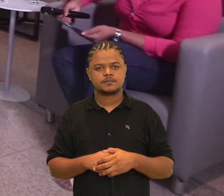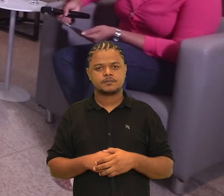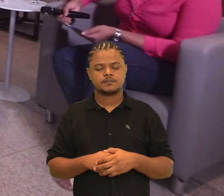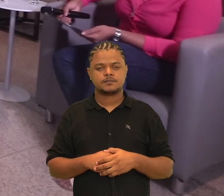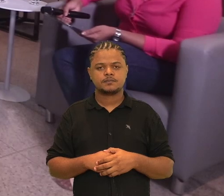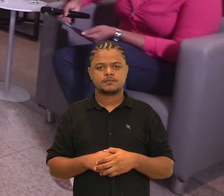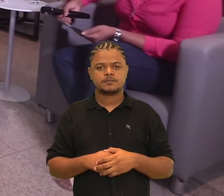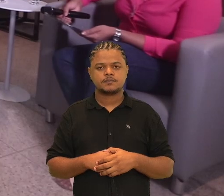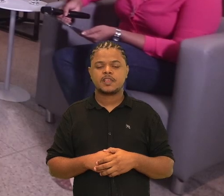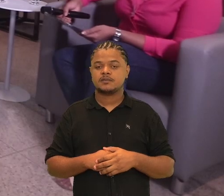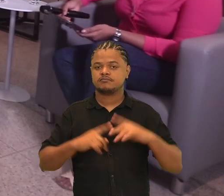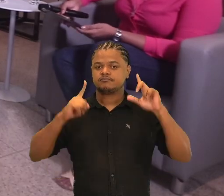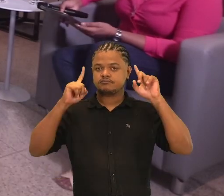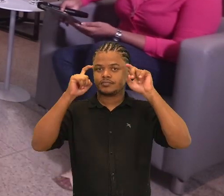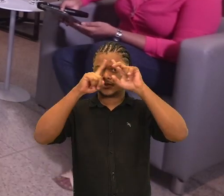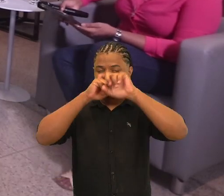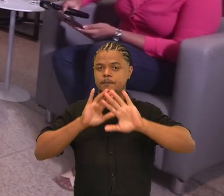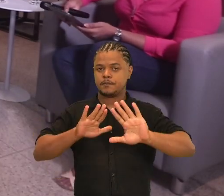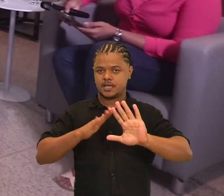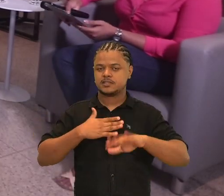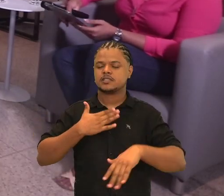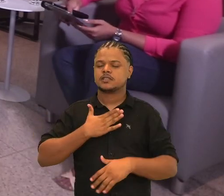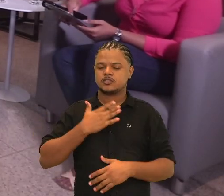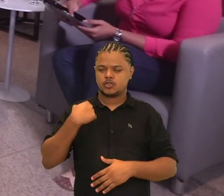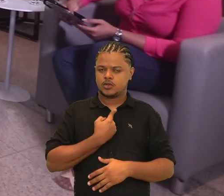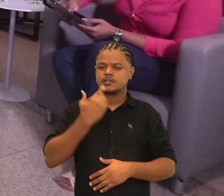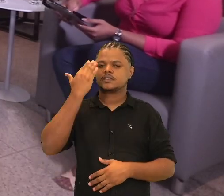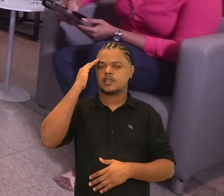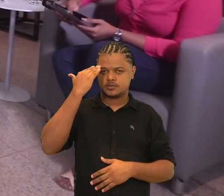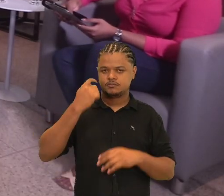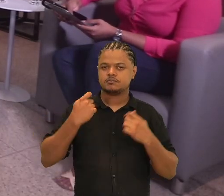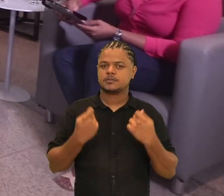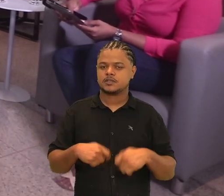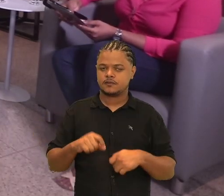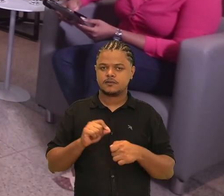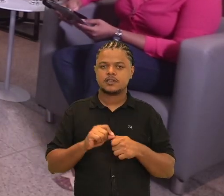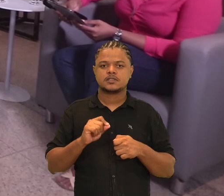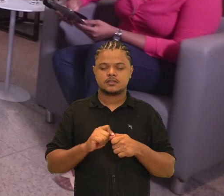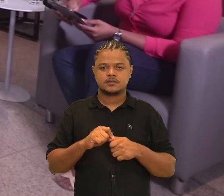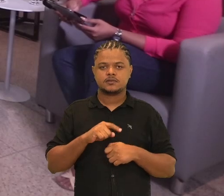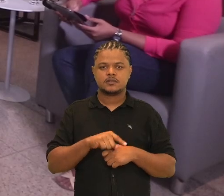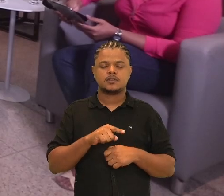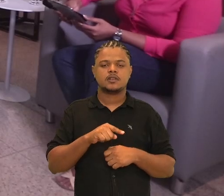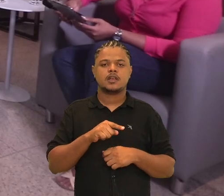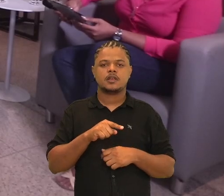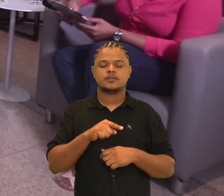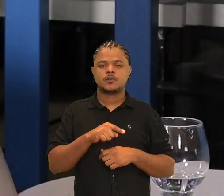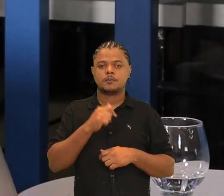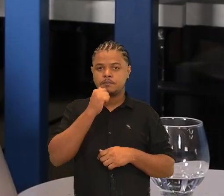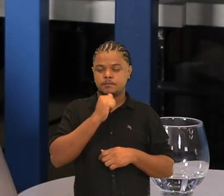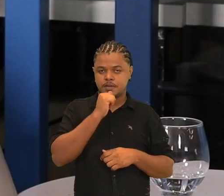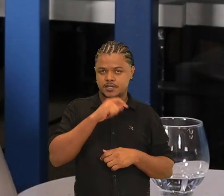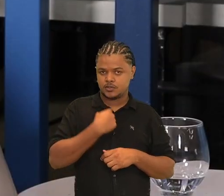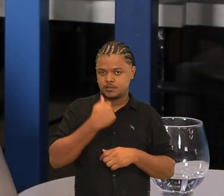é muito complexo, mas a gente entende que a gente precisa, até porque, como a psicóloga falou, né, as mães, e nós